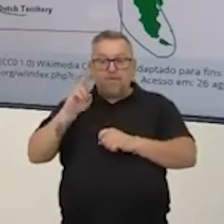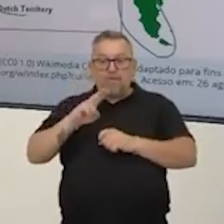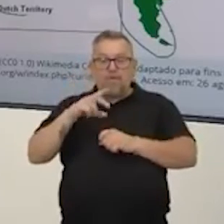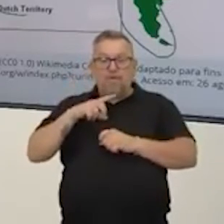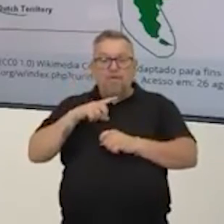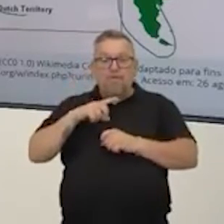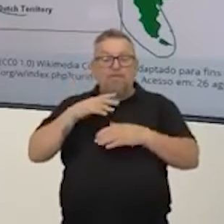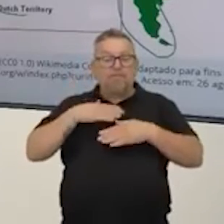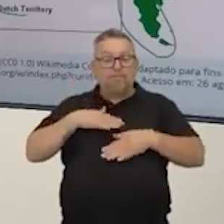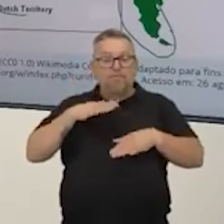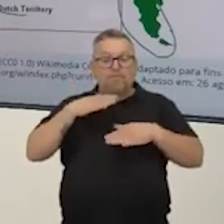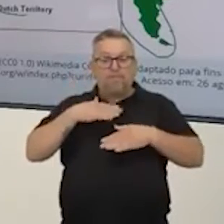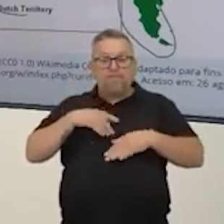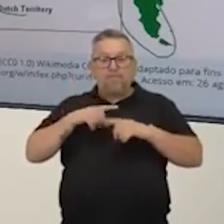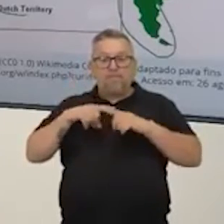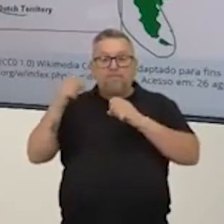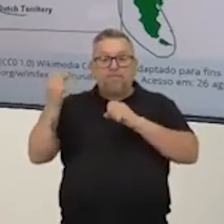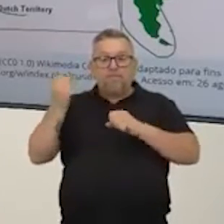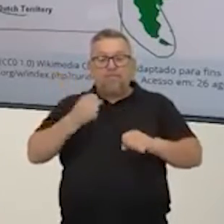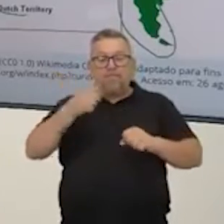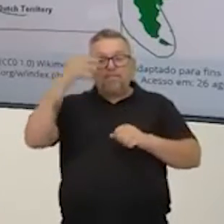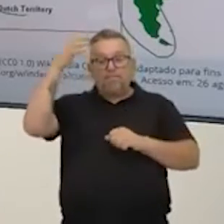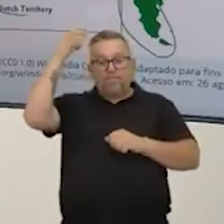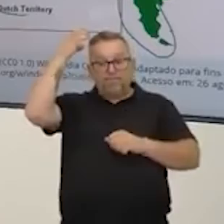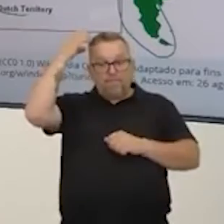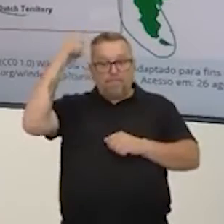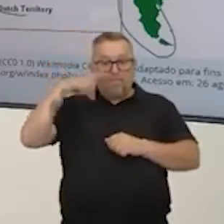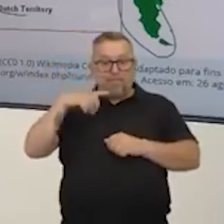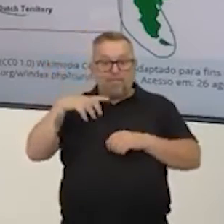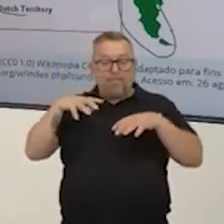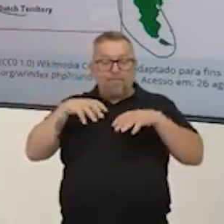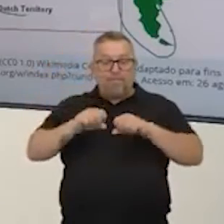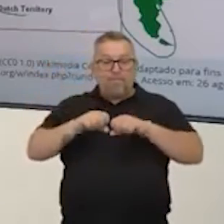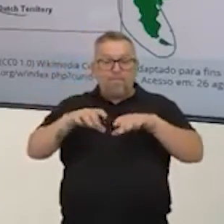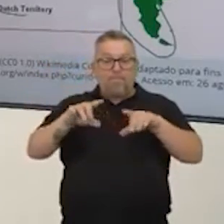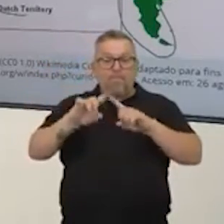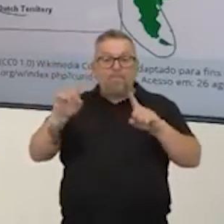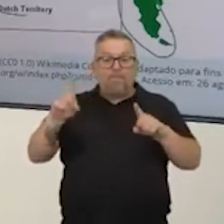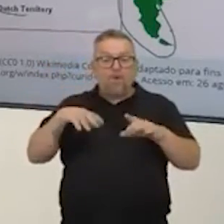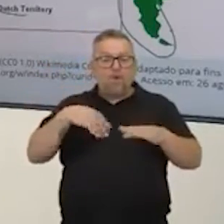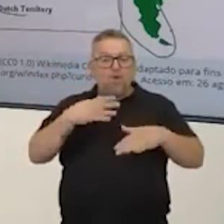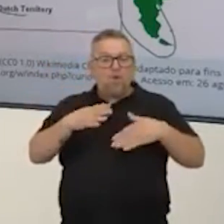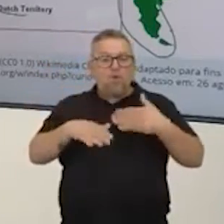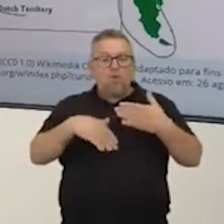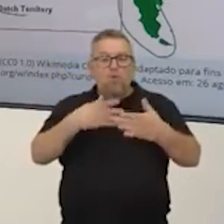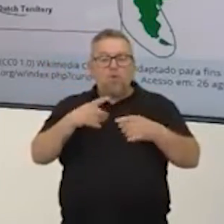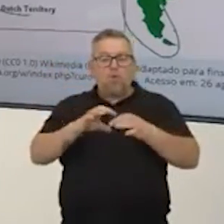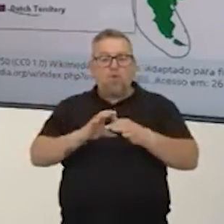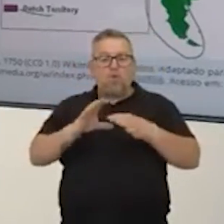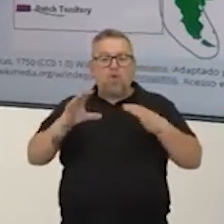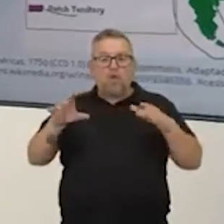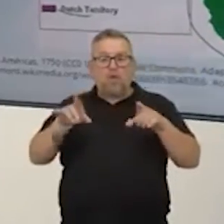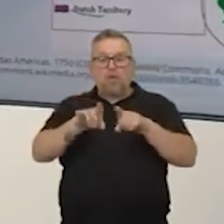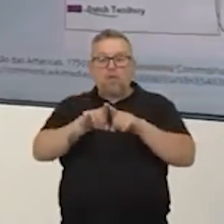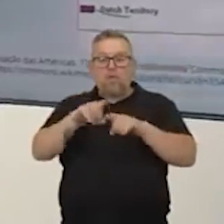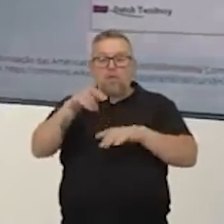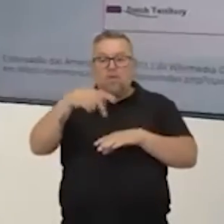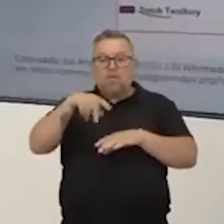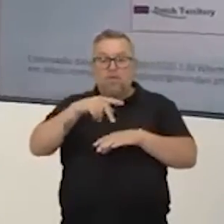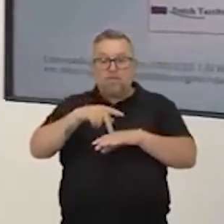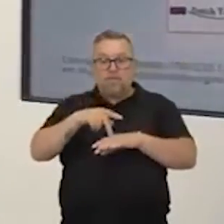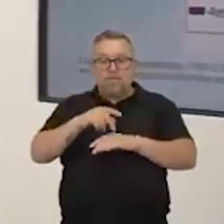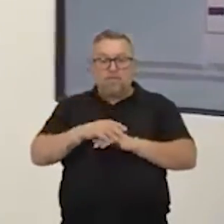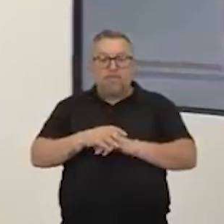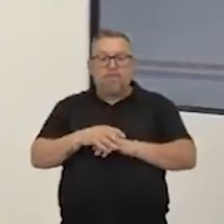apaziguados aí pelos impérios na qual eles colonizaram. Mas com o passar do tempo, com a independência dos países, né, o